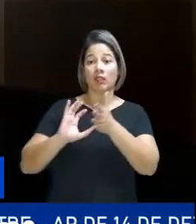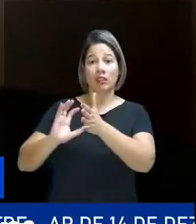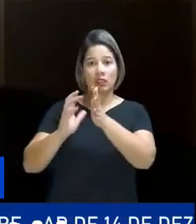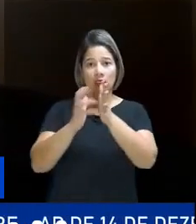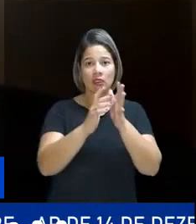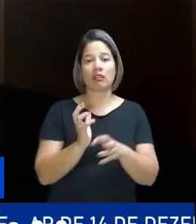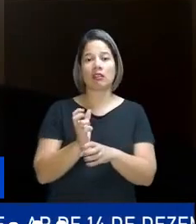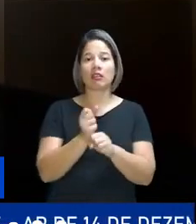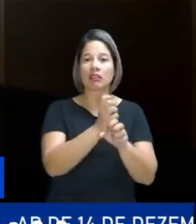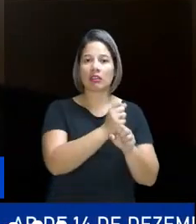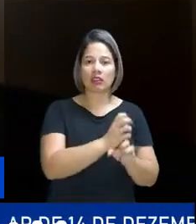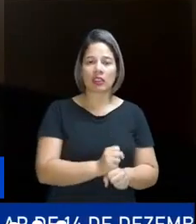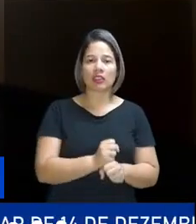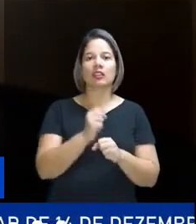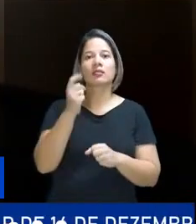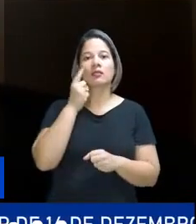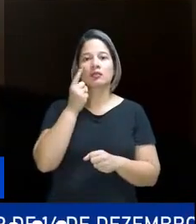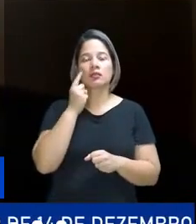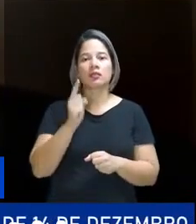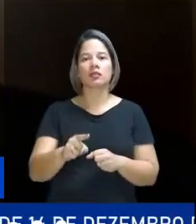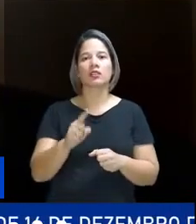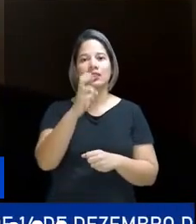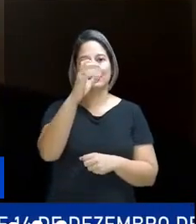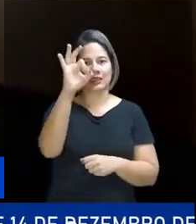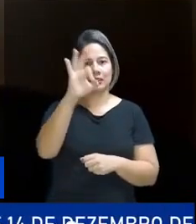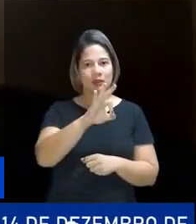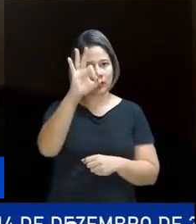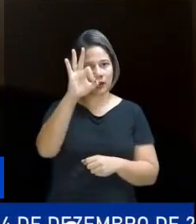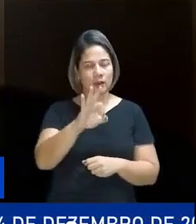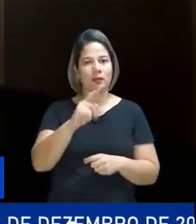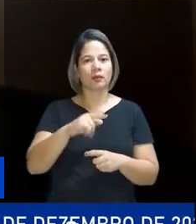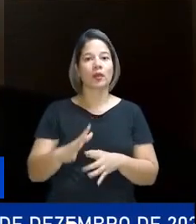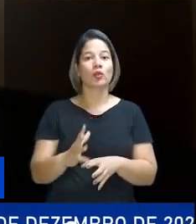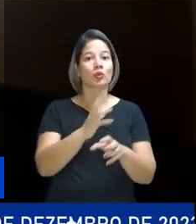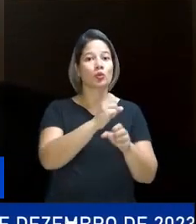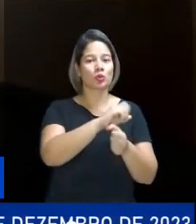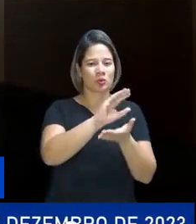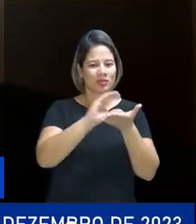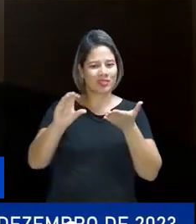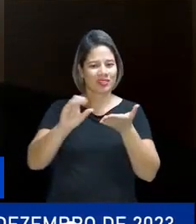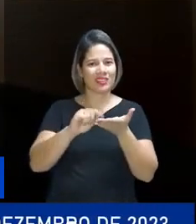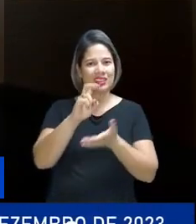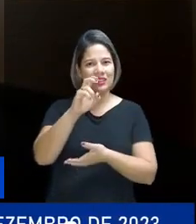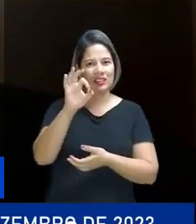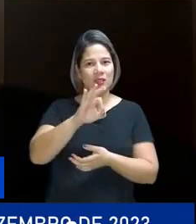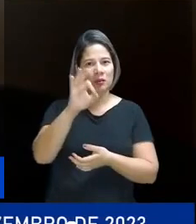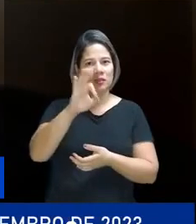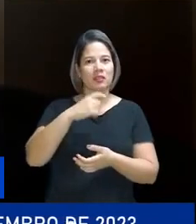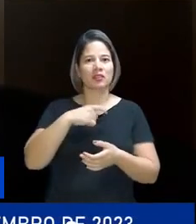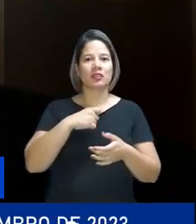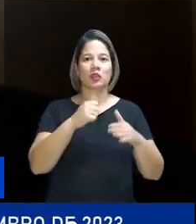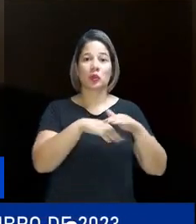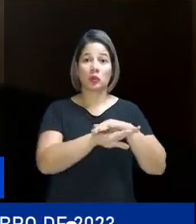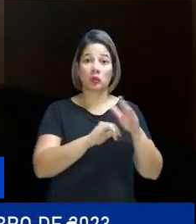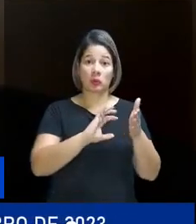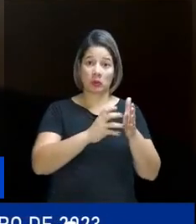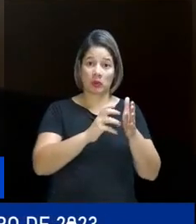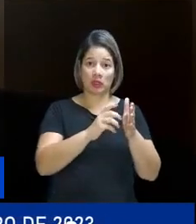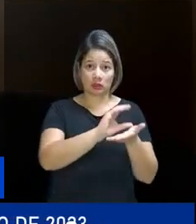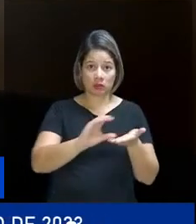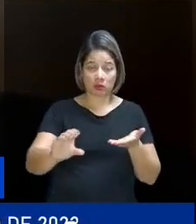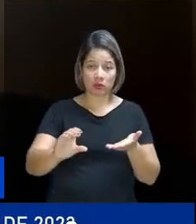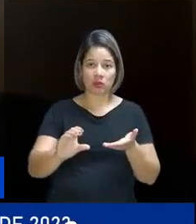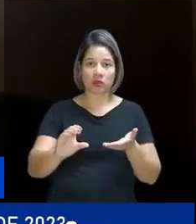a não destinação do percentual mínimo de 5% do total de recursos do fundo partidário recebidos